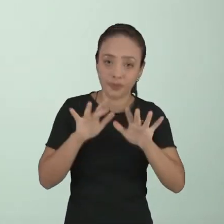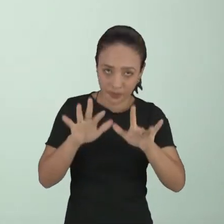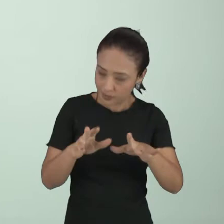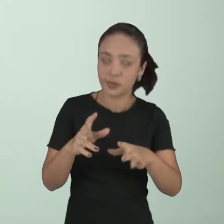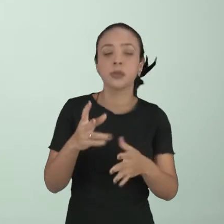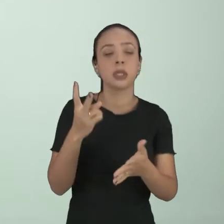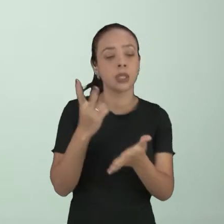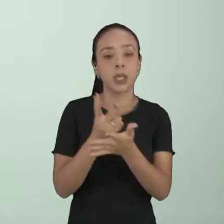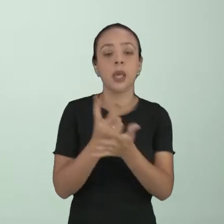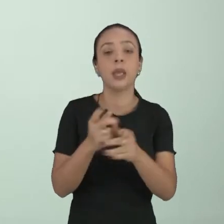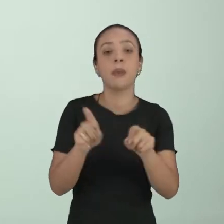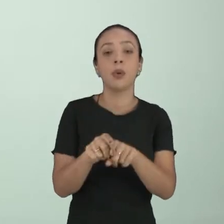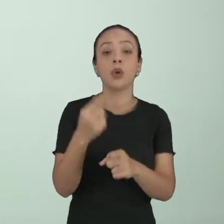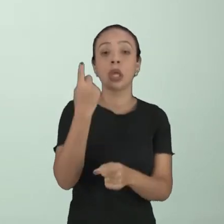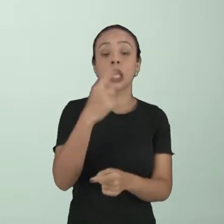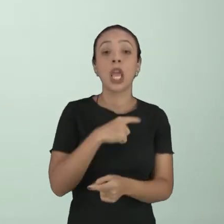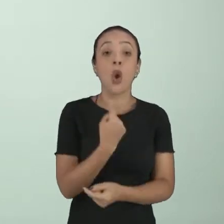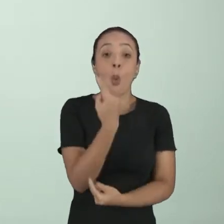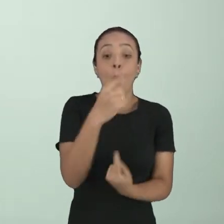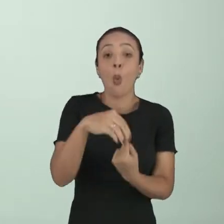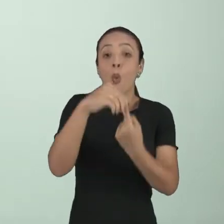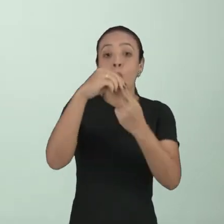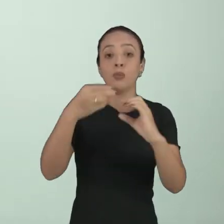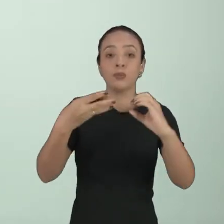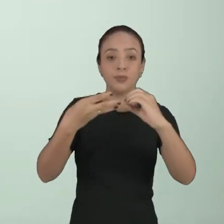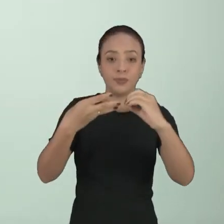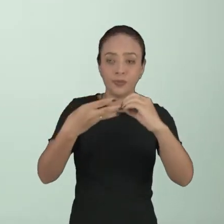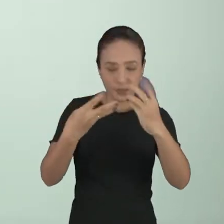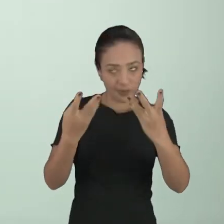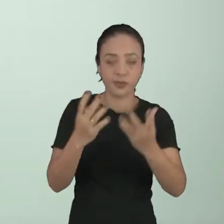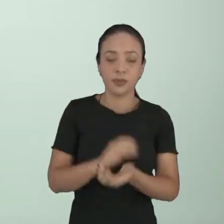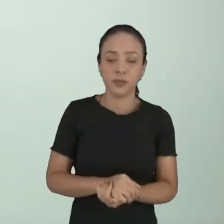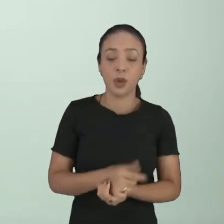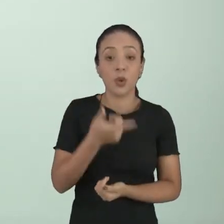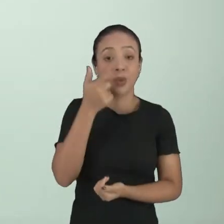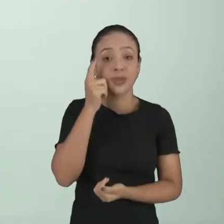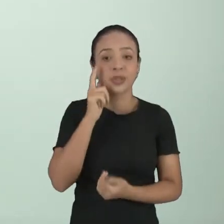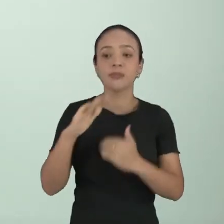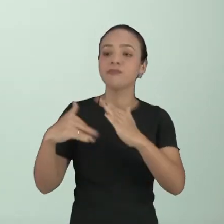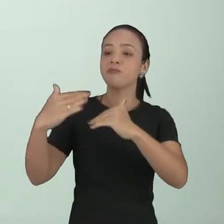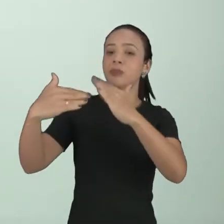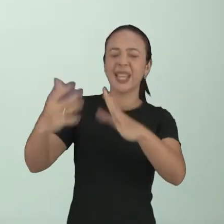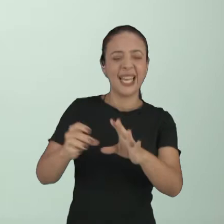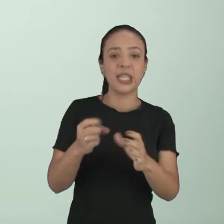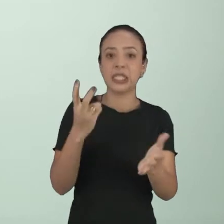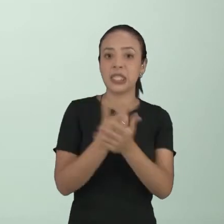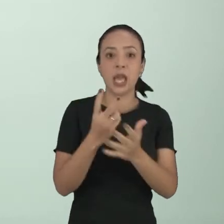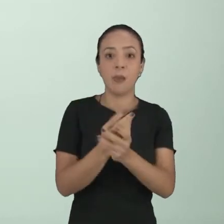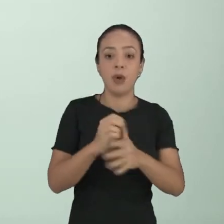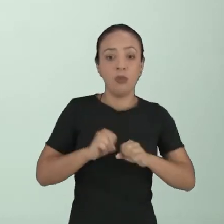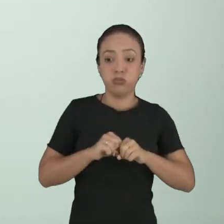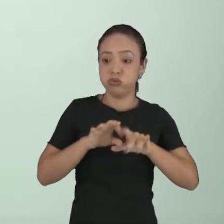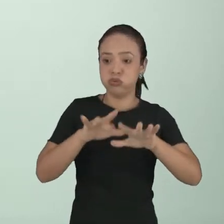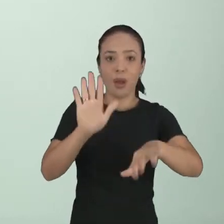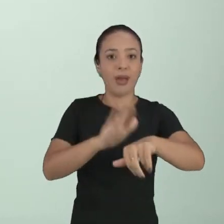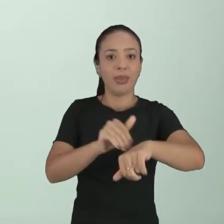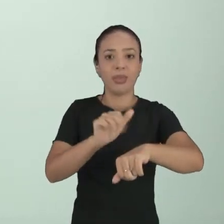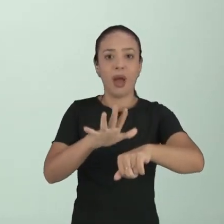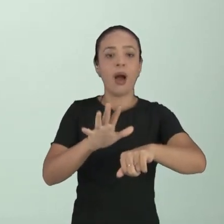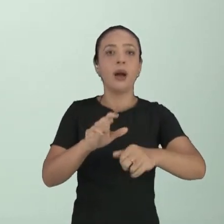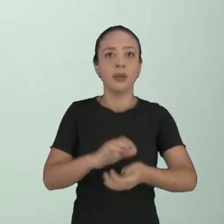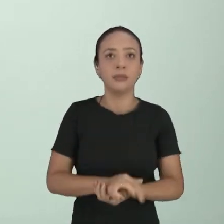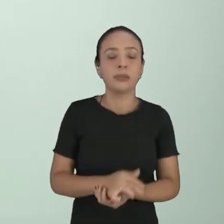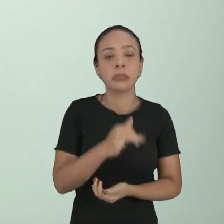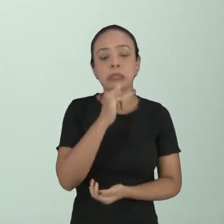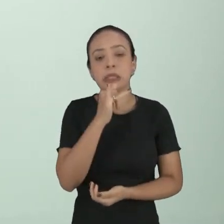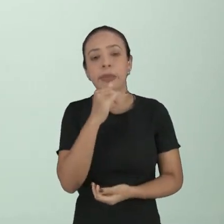ela é muito comum nos seres unicelulares, tá? É uma estratégia evolutiva para que eles consigam se reproduzir mais rapidamente, tá? Os seres